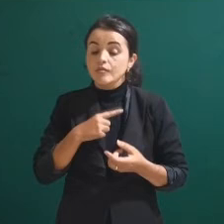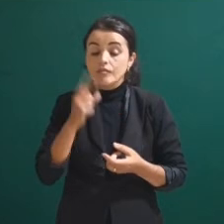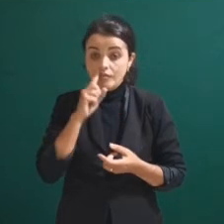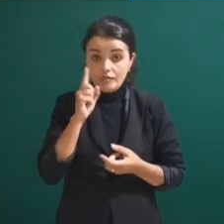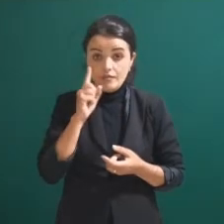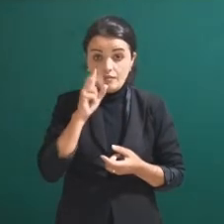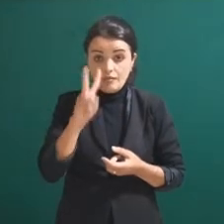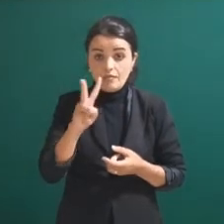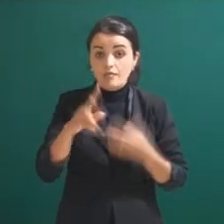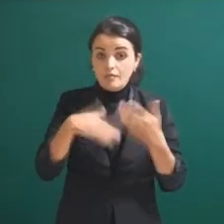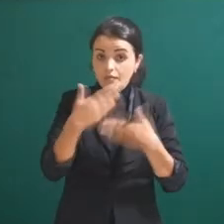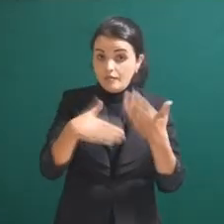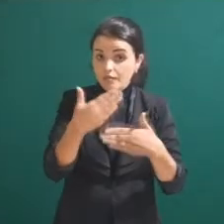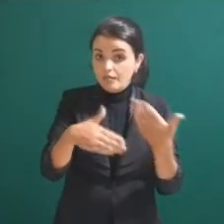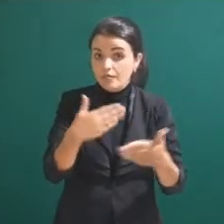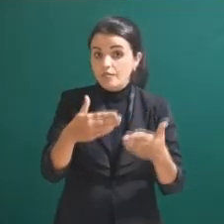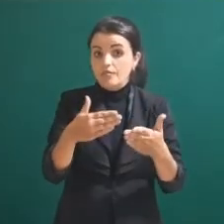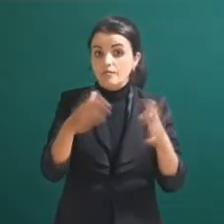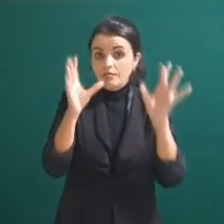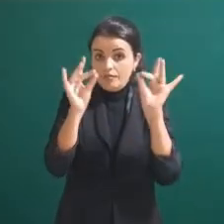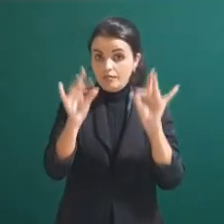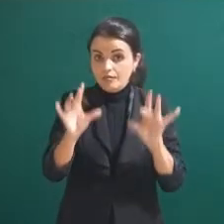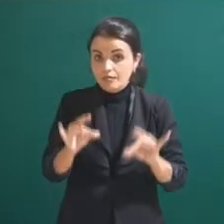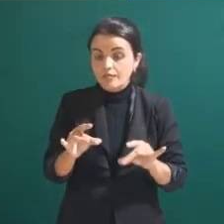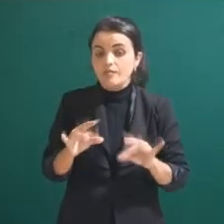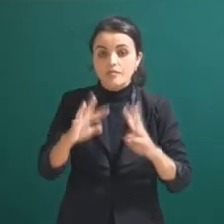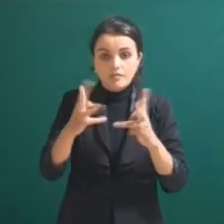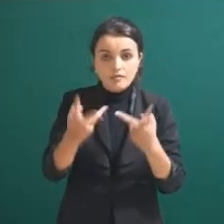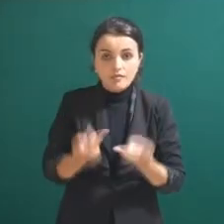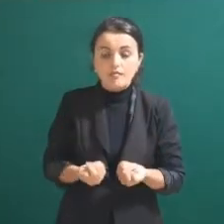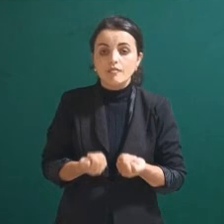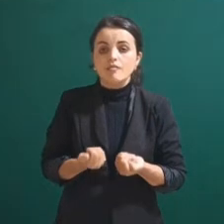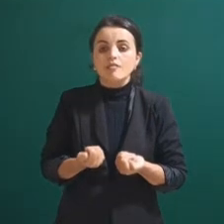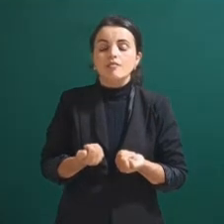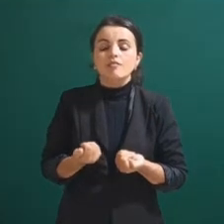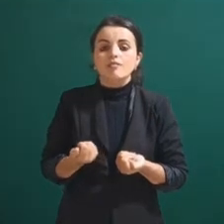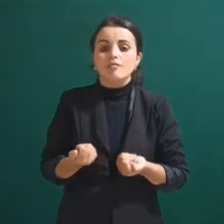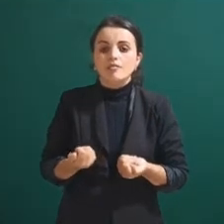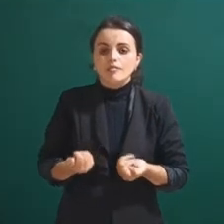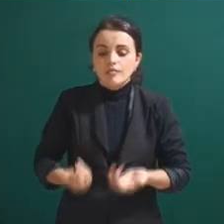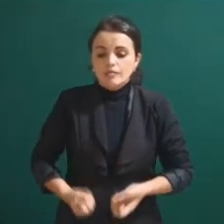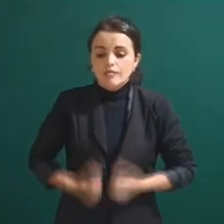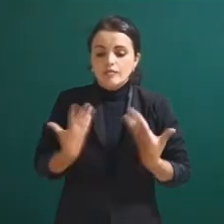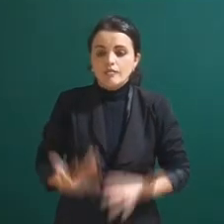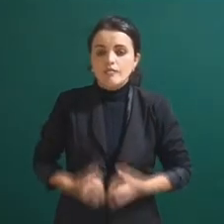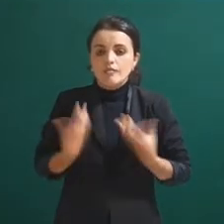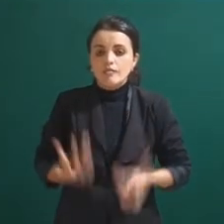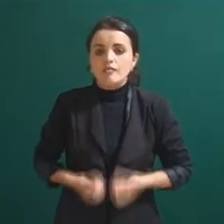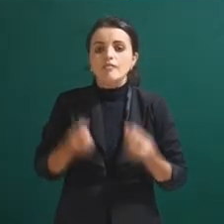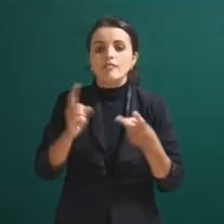encontrar algumas características que a gente vai ver no próximo slide. Mas vejam só, todo o processo de absorção e